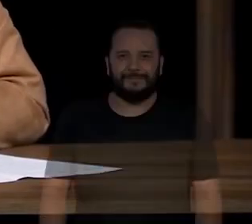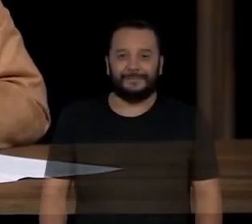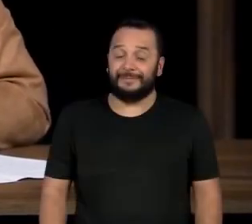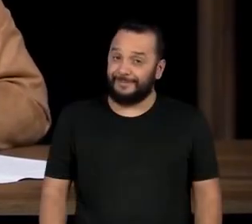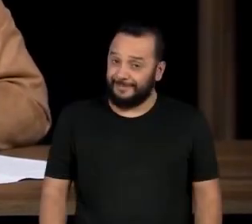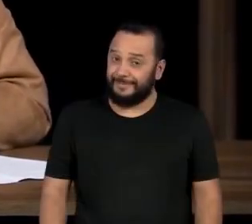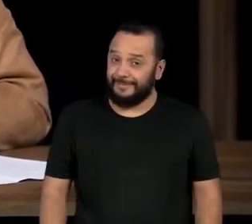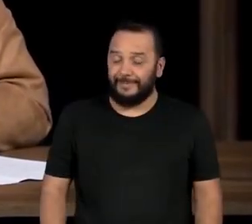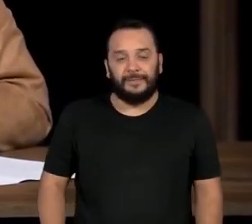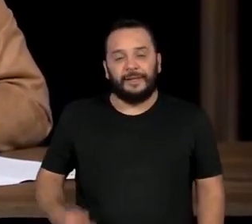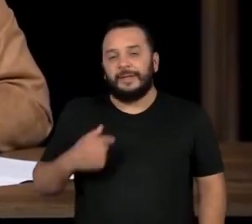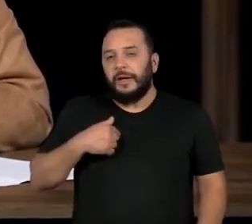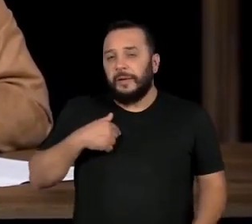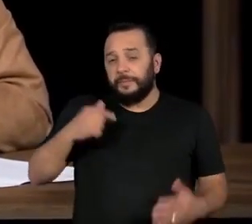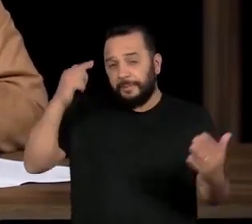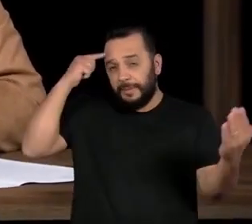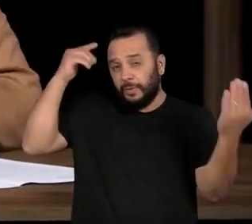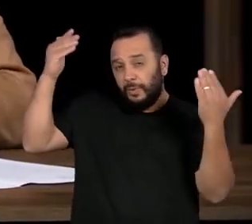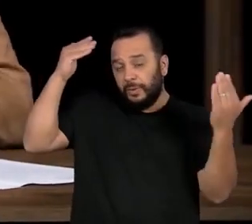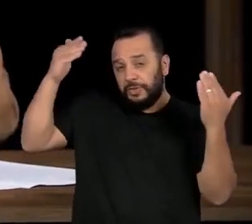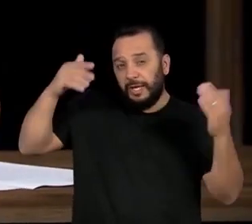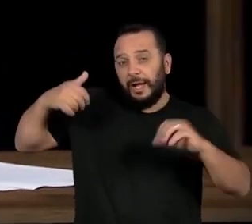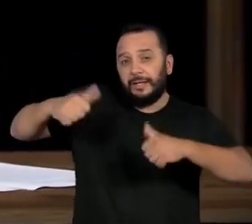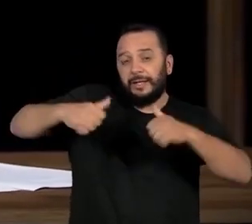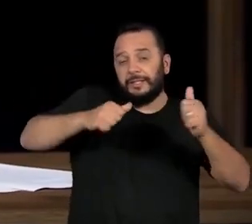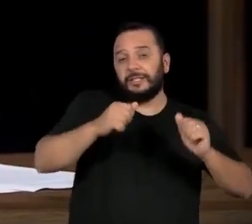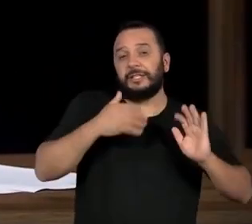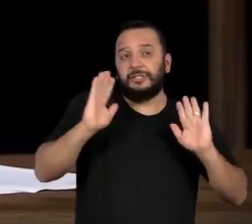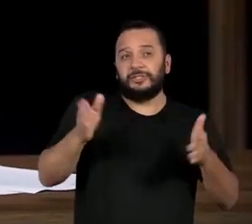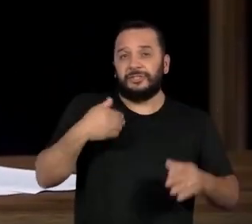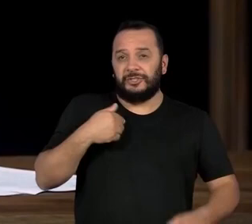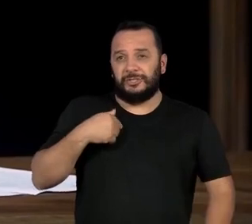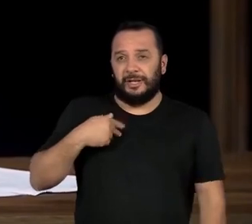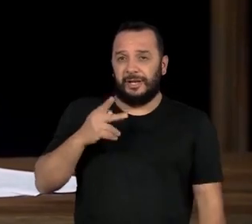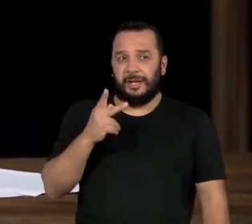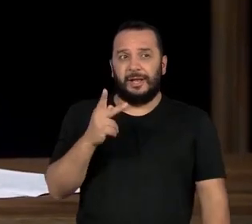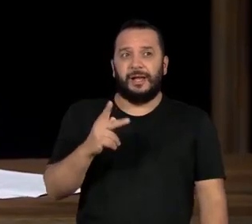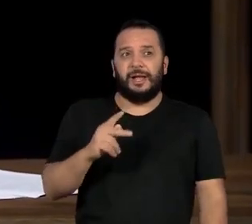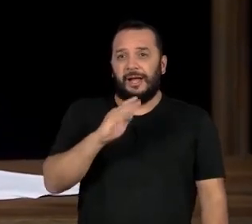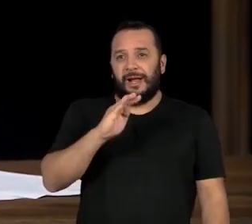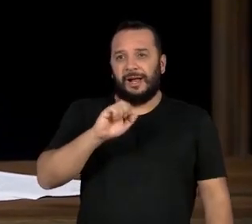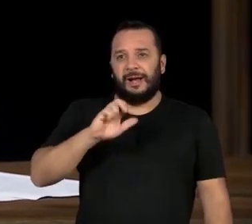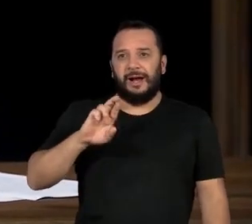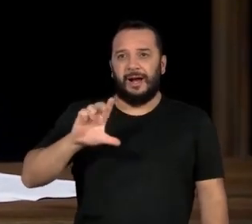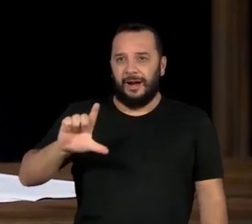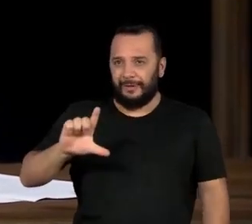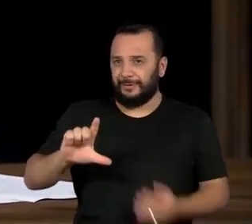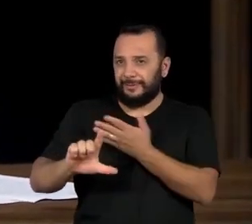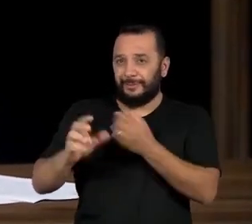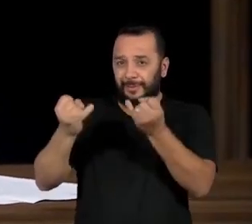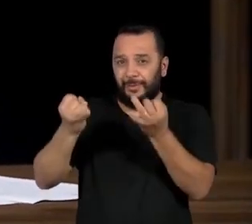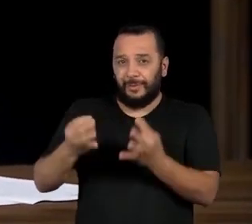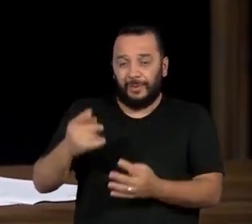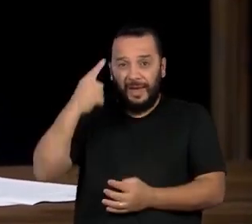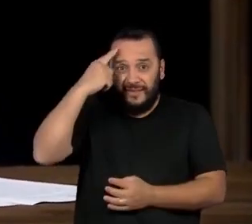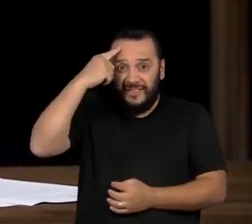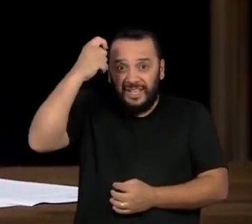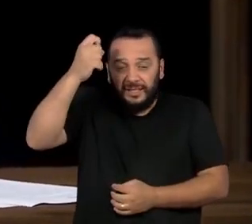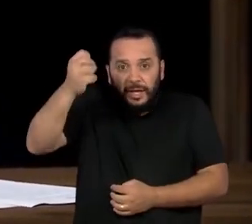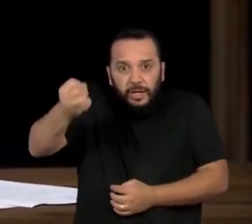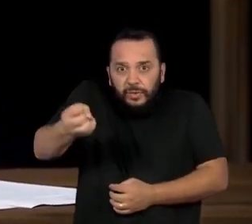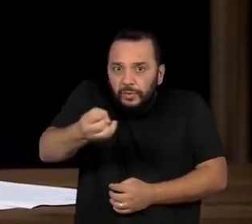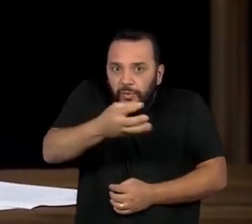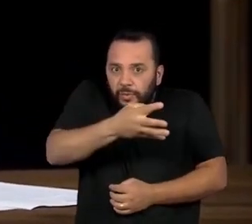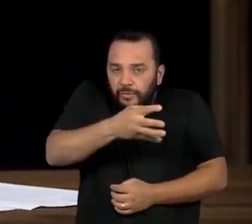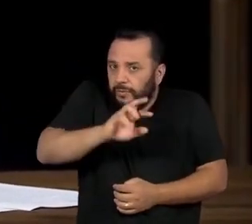o pai da psicologia analítica cauliang disse uma vez que a criação de algo novo não